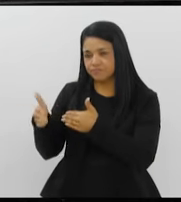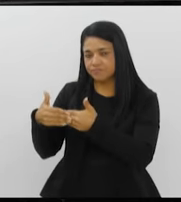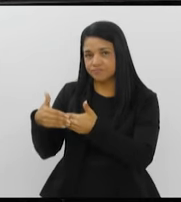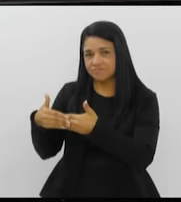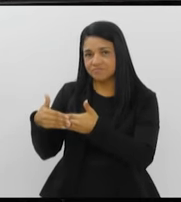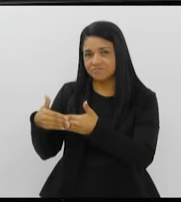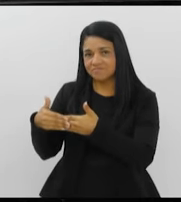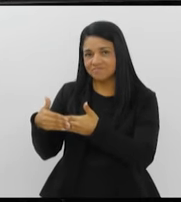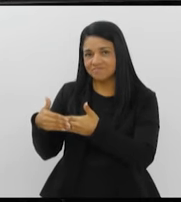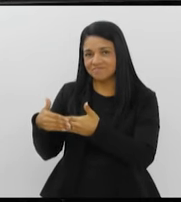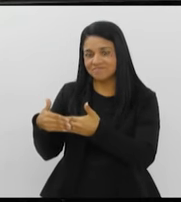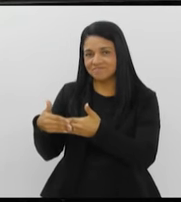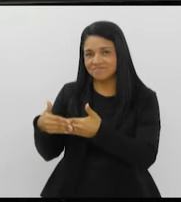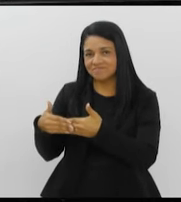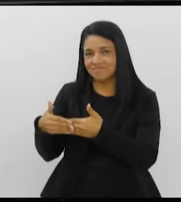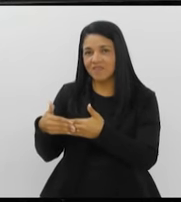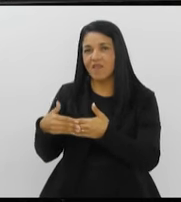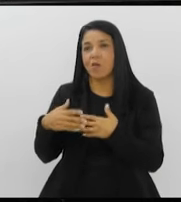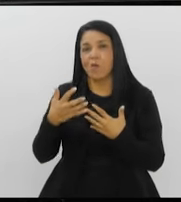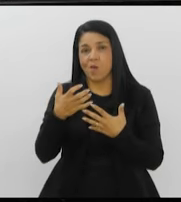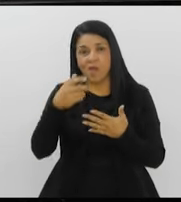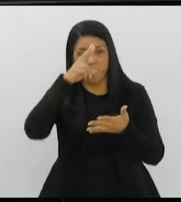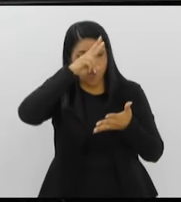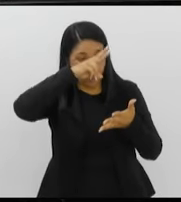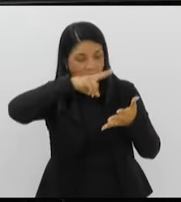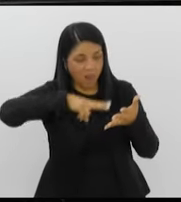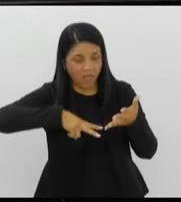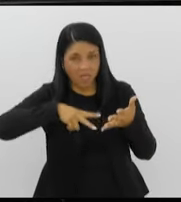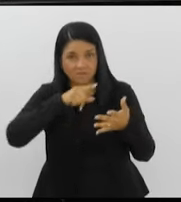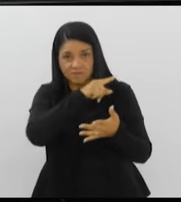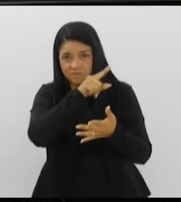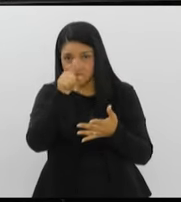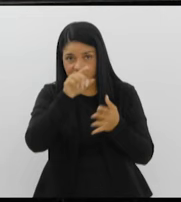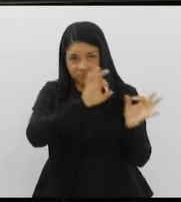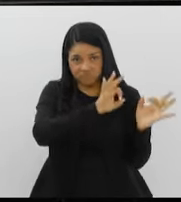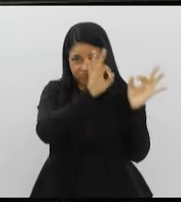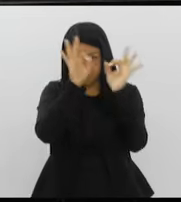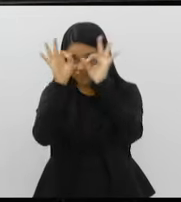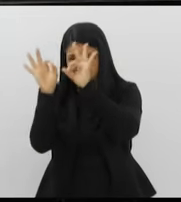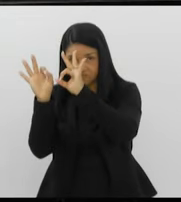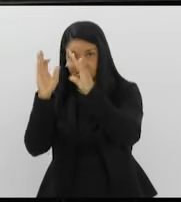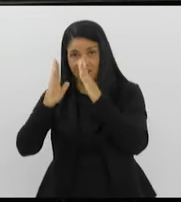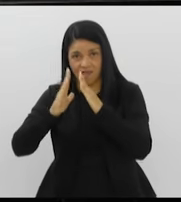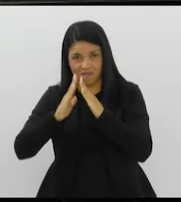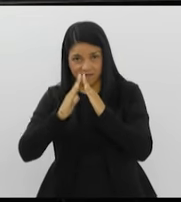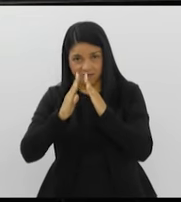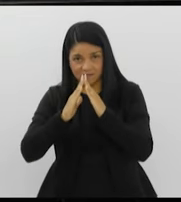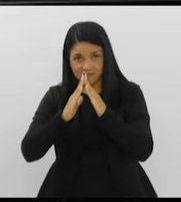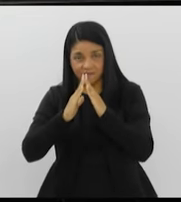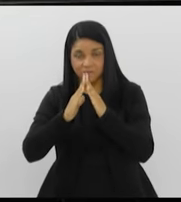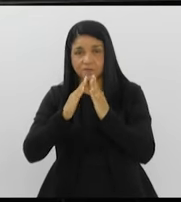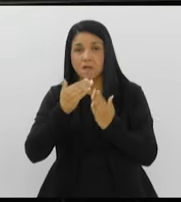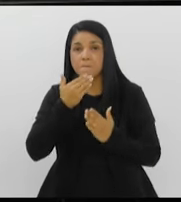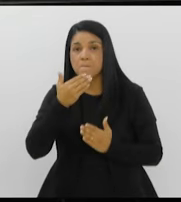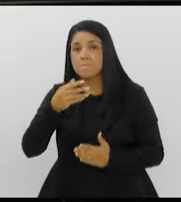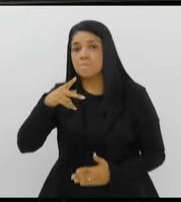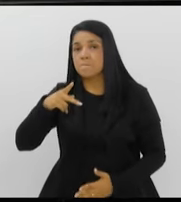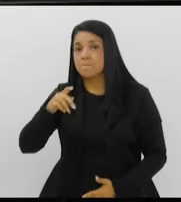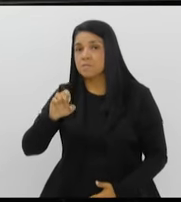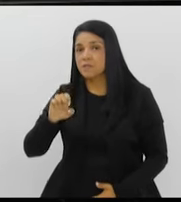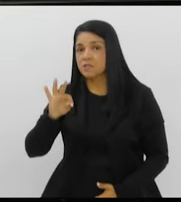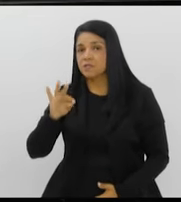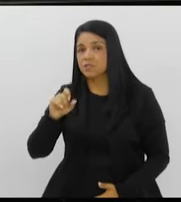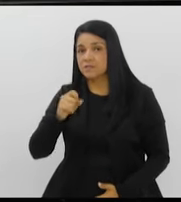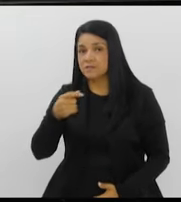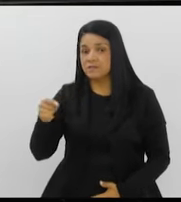Mas eu quero ler para os senhores que estão em casa o que diz a petição. Vocês não